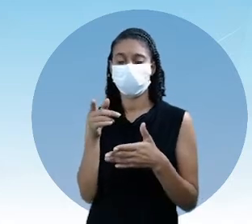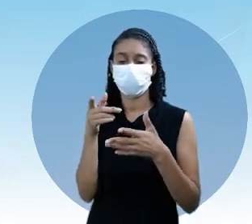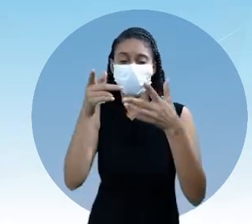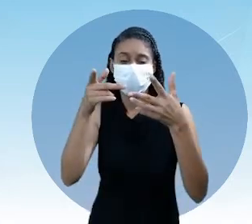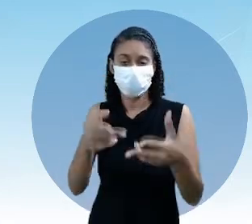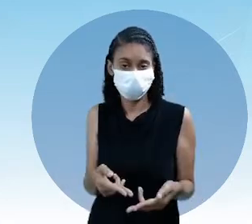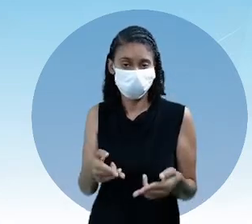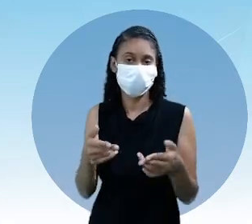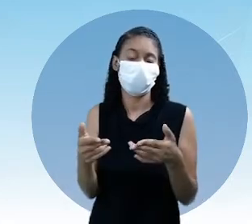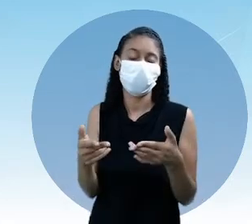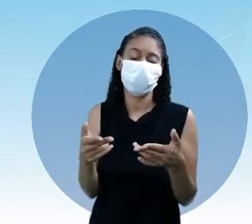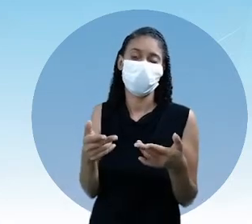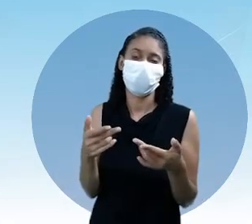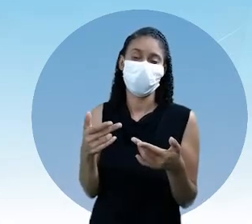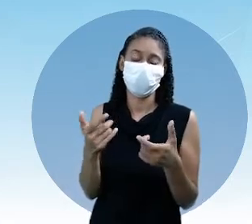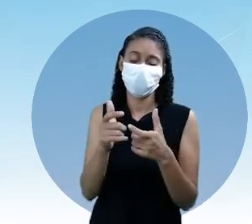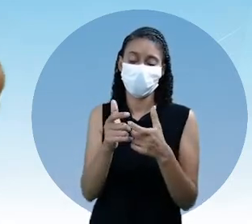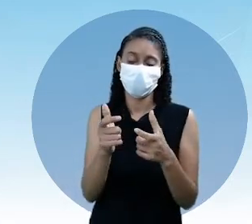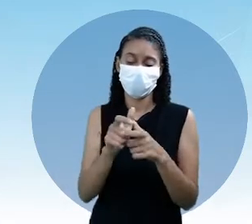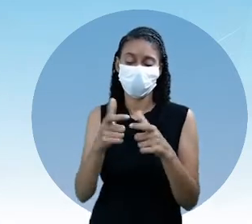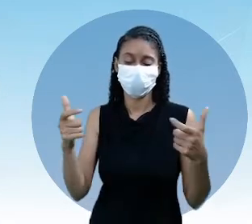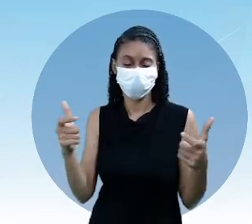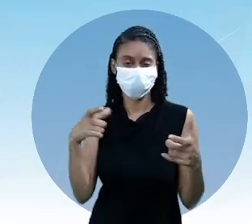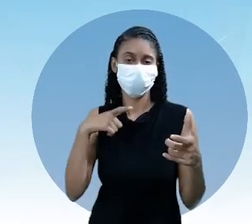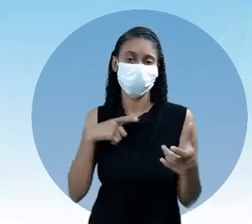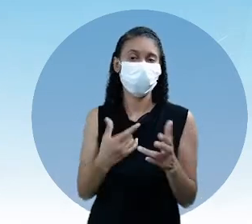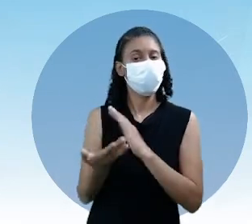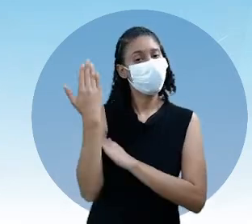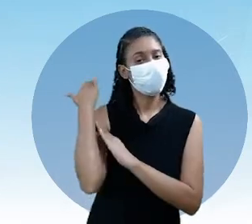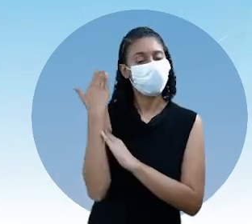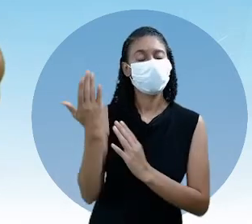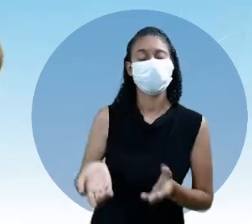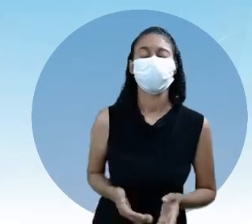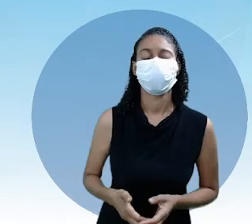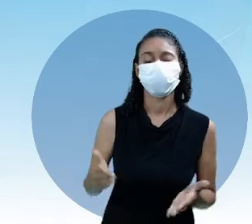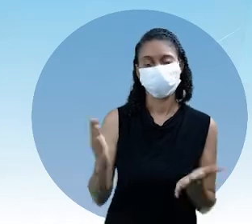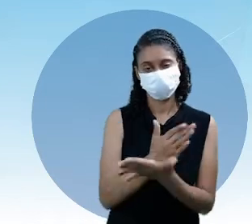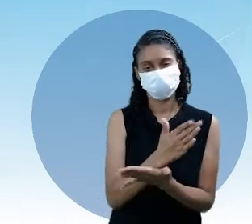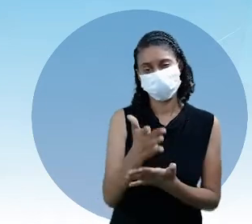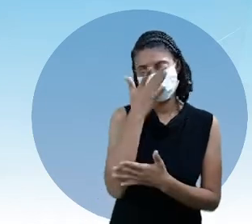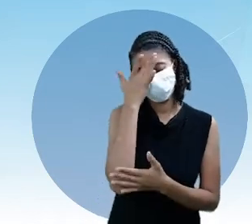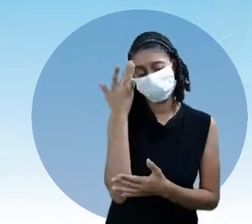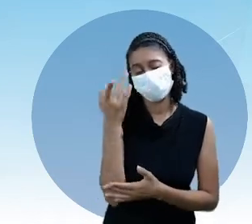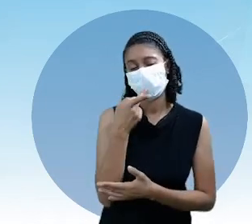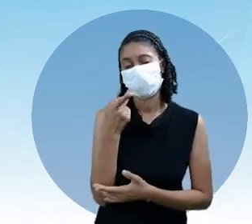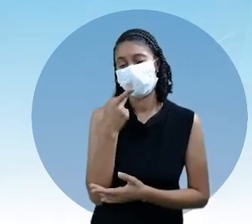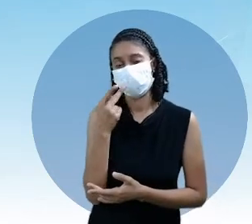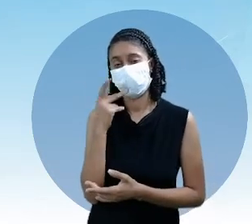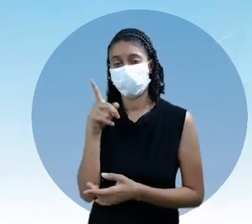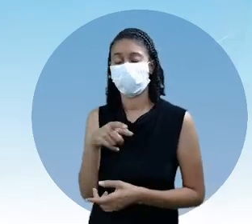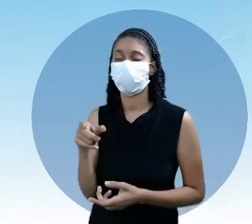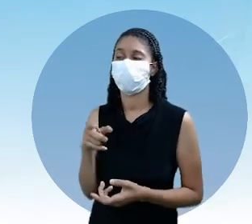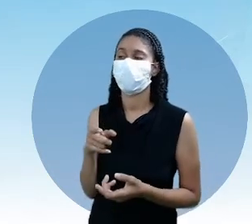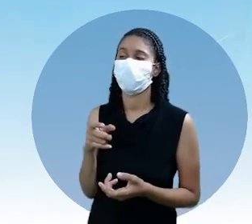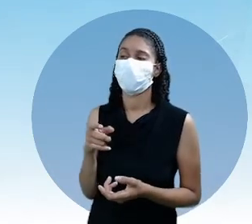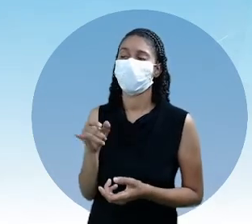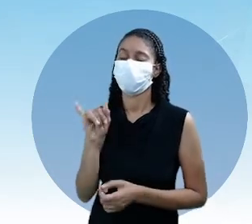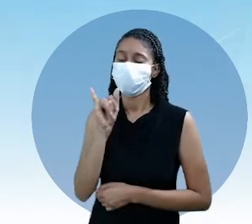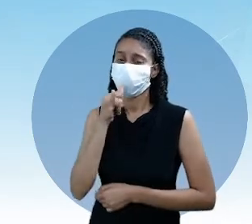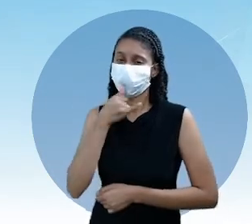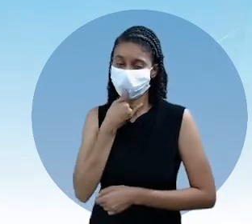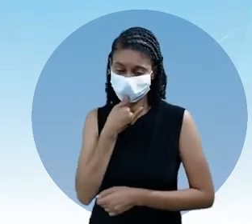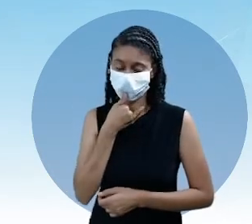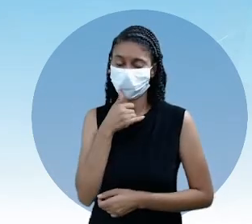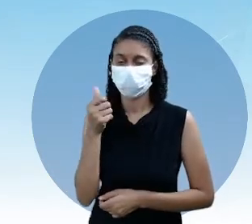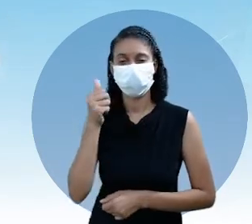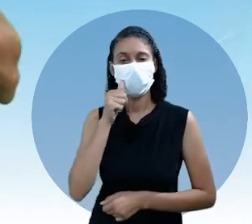mesmos parâmetros de crescimento que tinha naquela época. E alguns dizem até que é a grande frustração, né, dos nossos